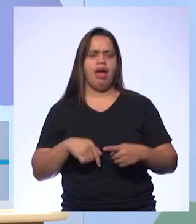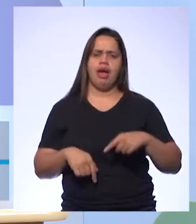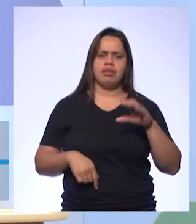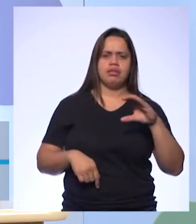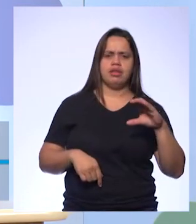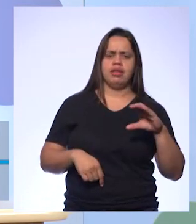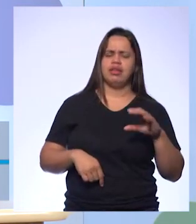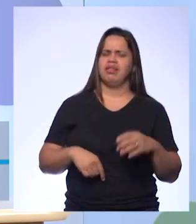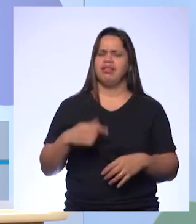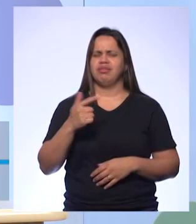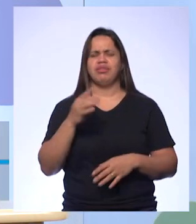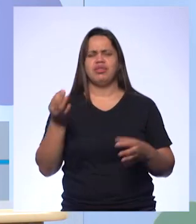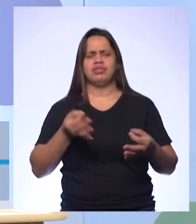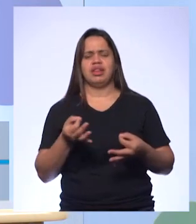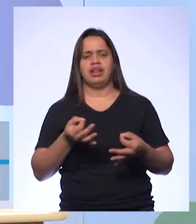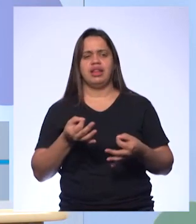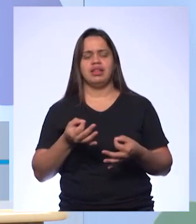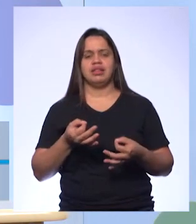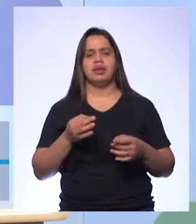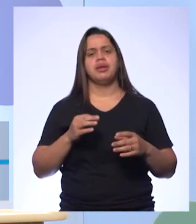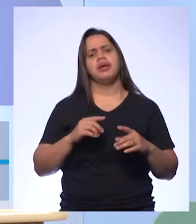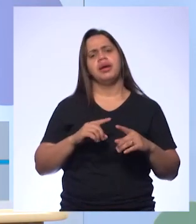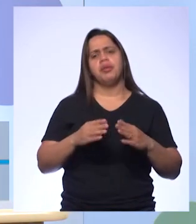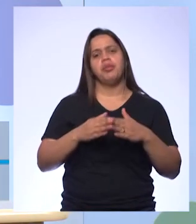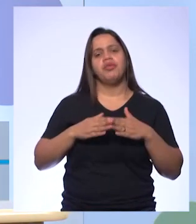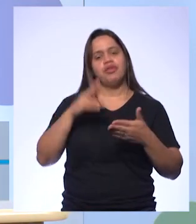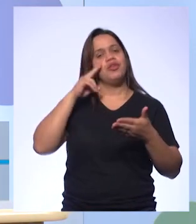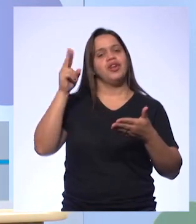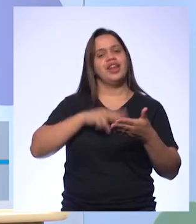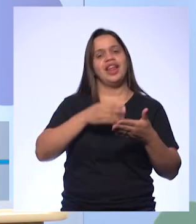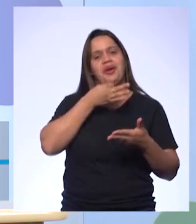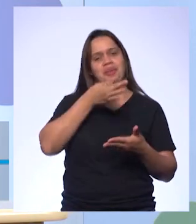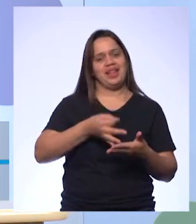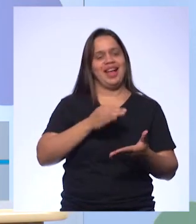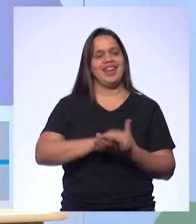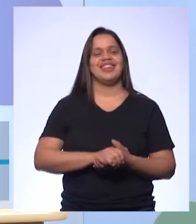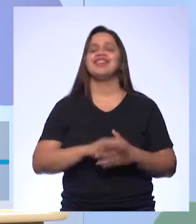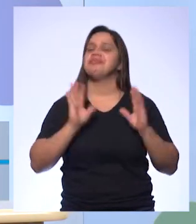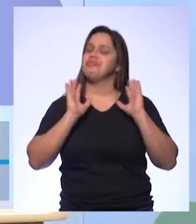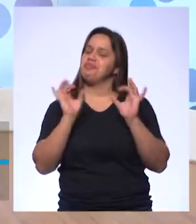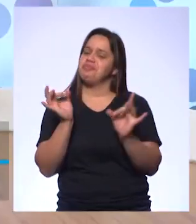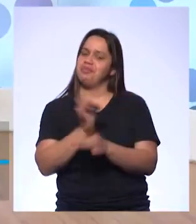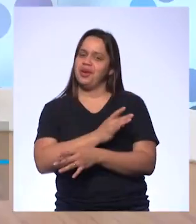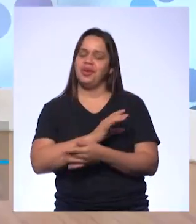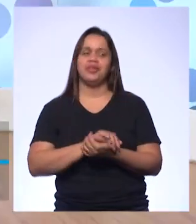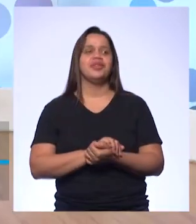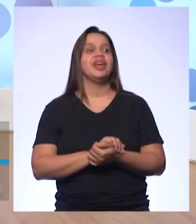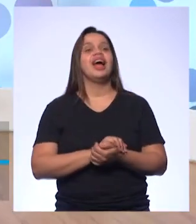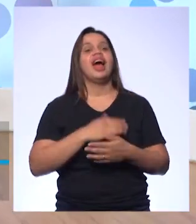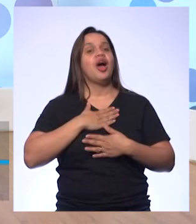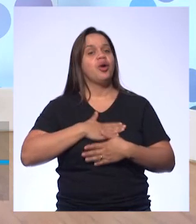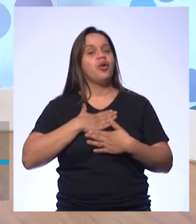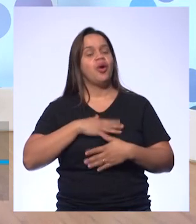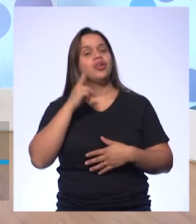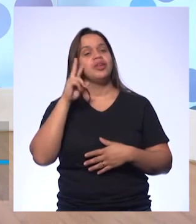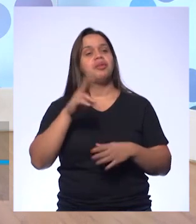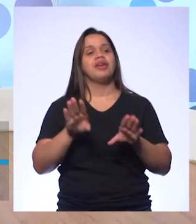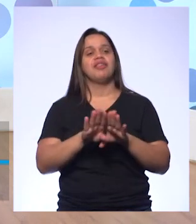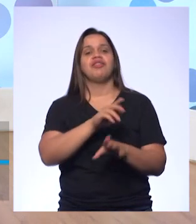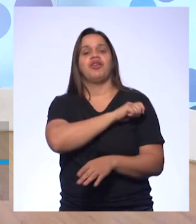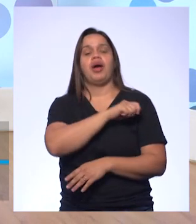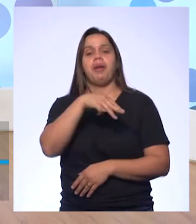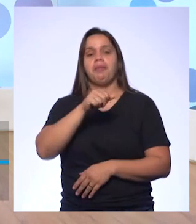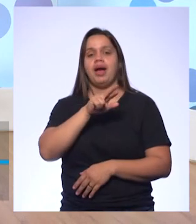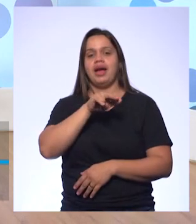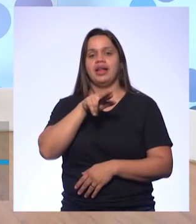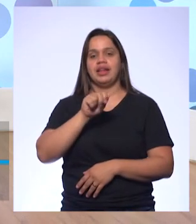Não tenho certeza, tá bom, professora? E, por favor, lê meu comentário. Tá aqui, Eduarda. Eu gosto quando eles gritam assim, ó, Marina, B,